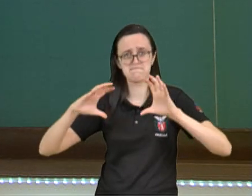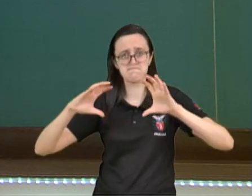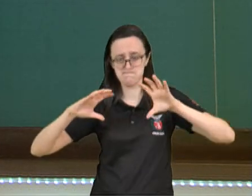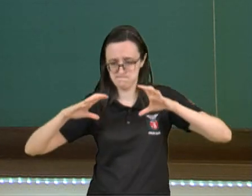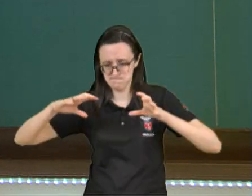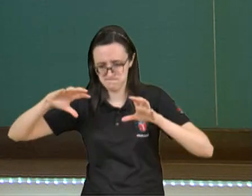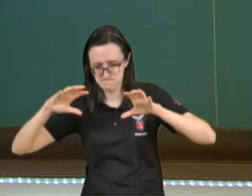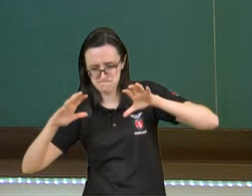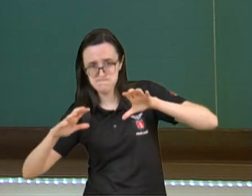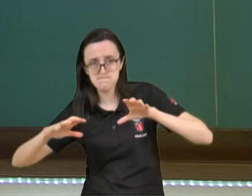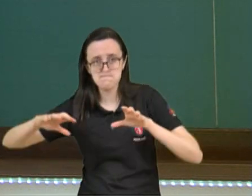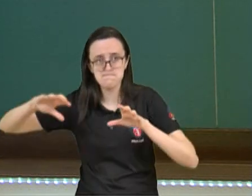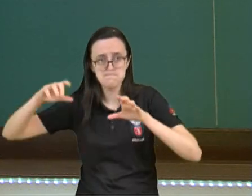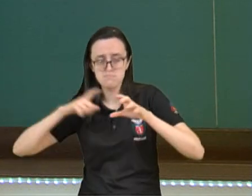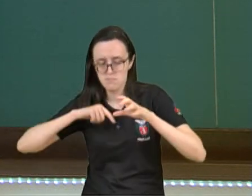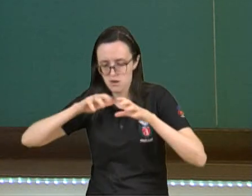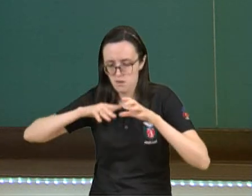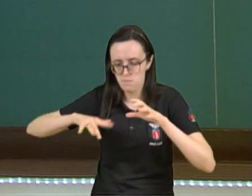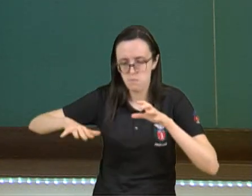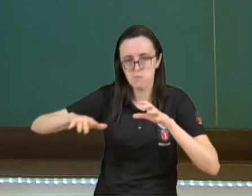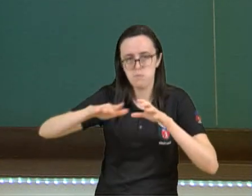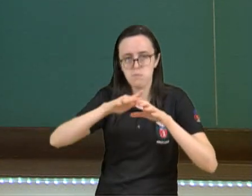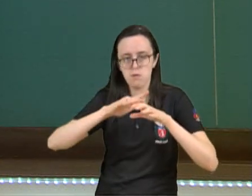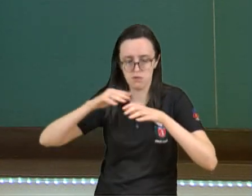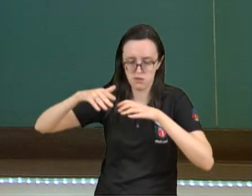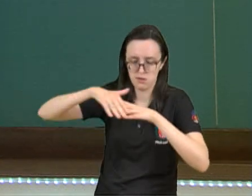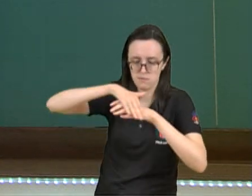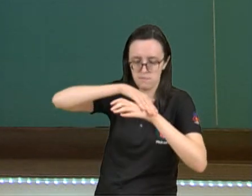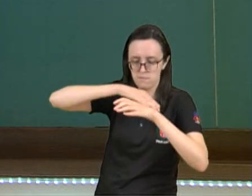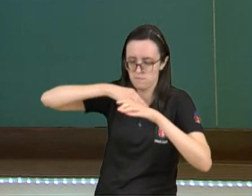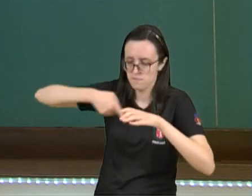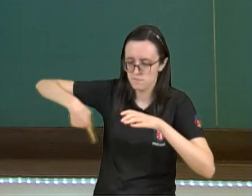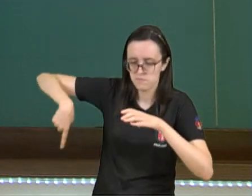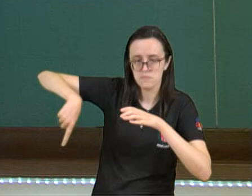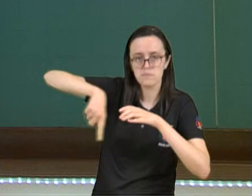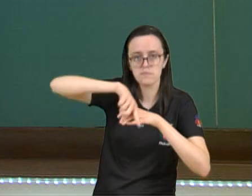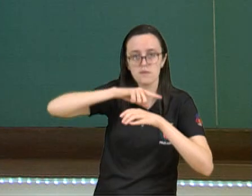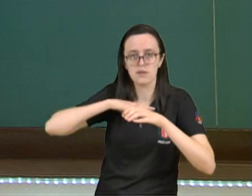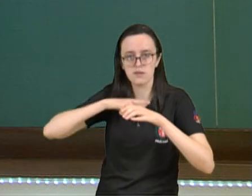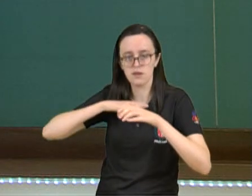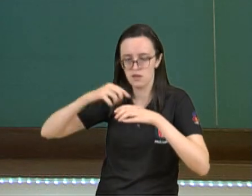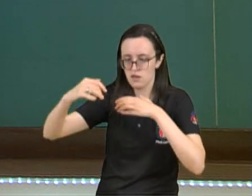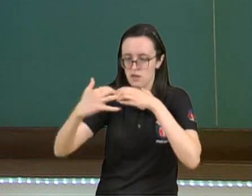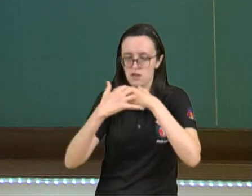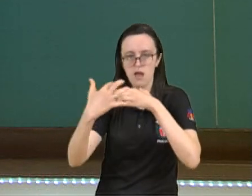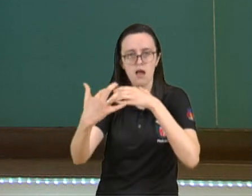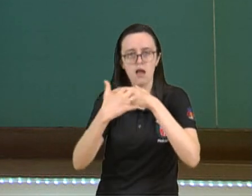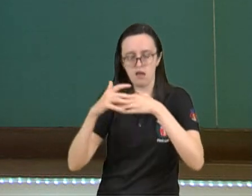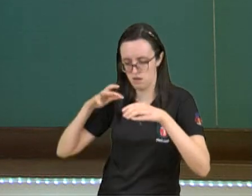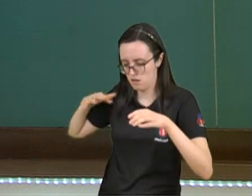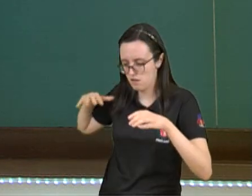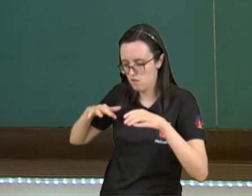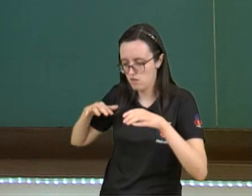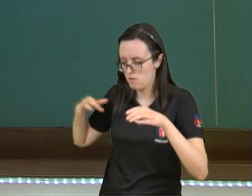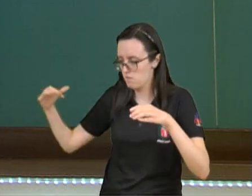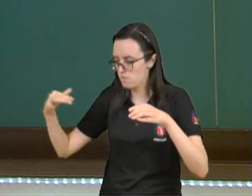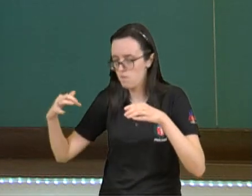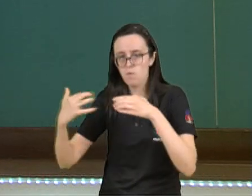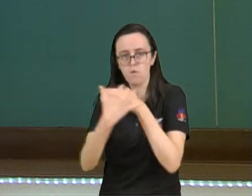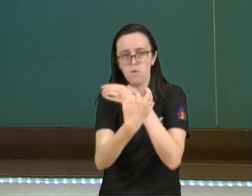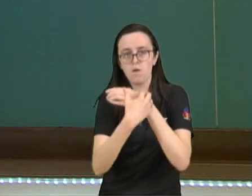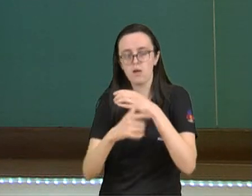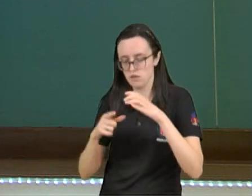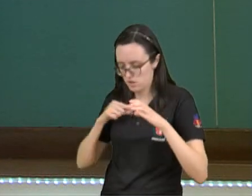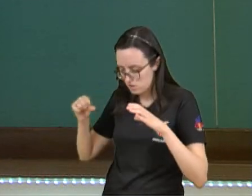membrana plasmática que separa o que é fora do que é dentro. Eu vou encontrar o núcleo, eu vou encontrar as